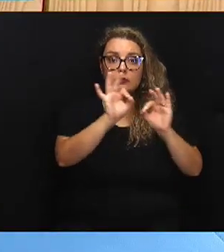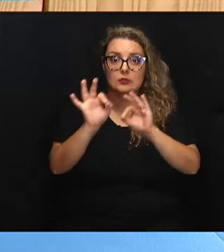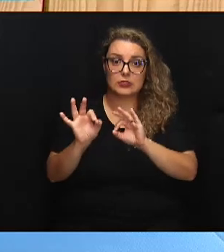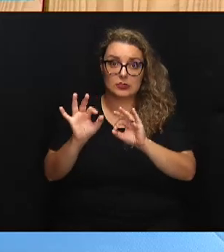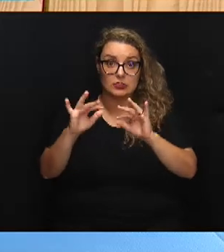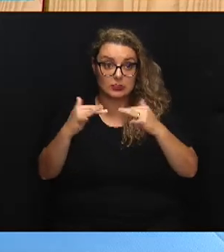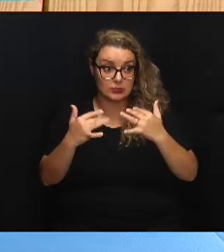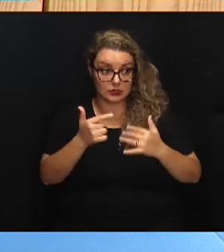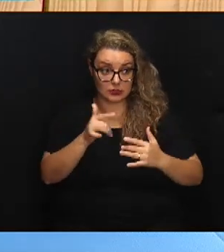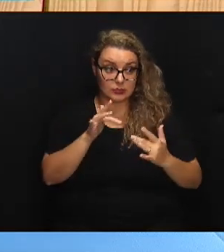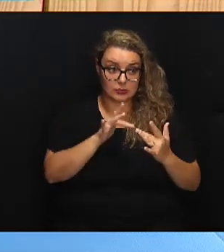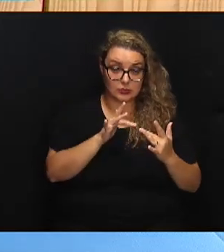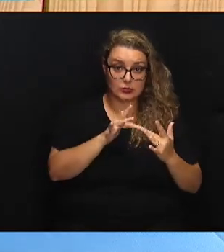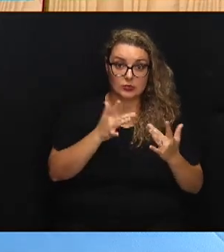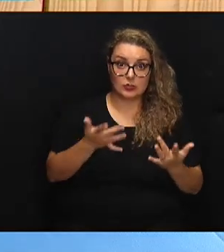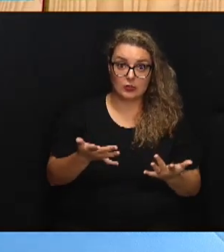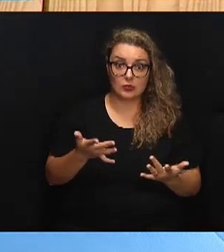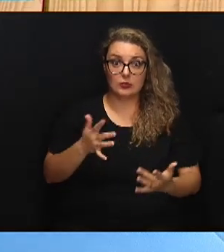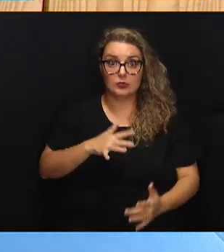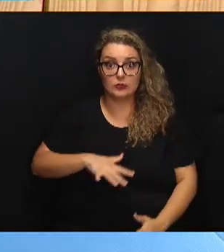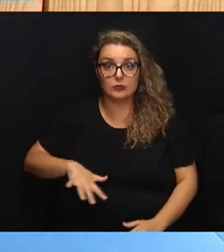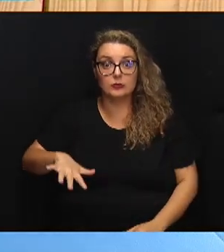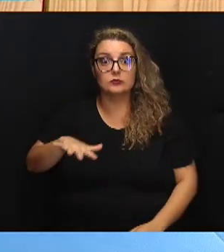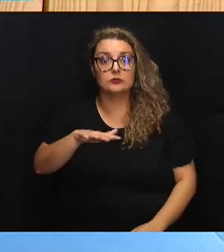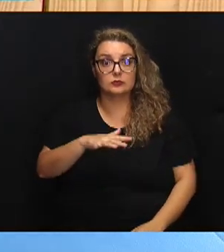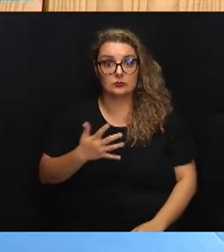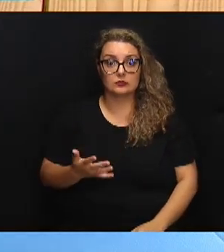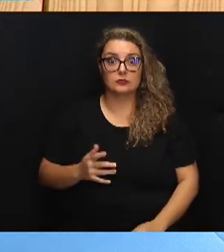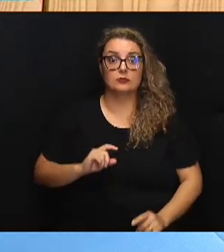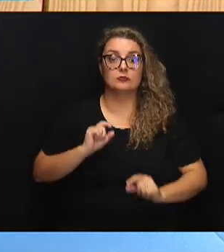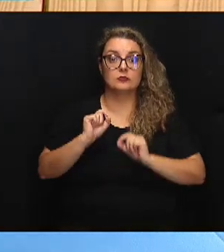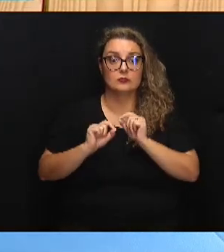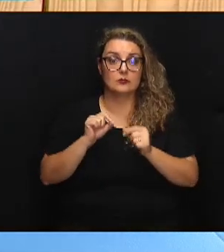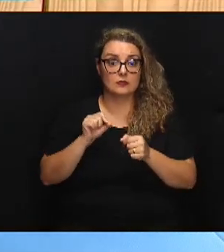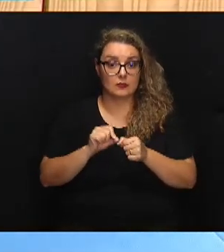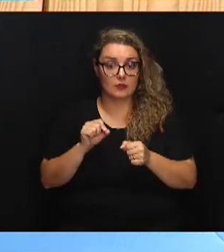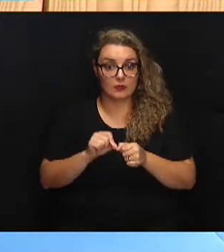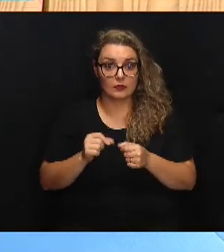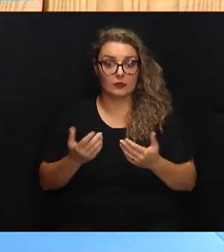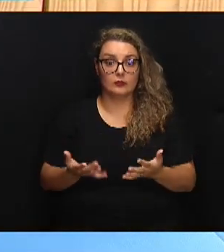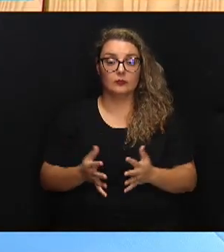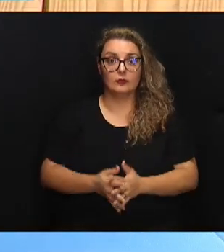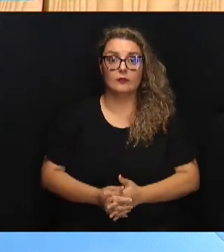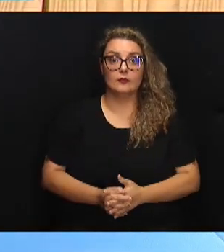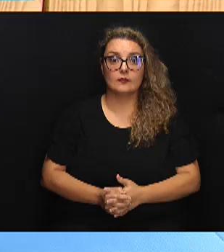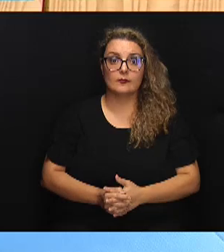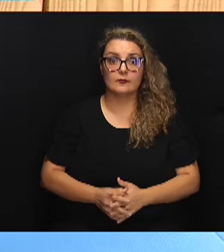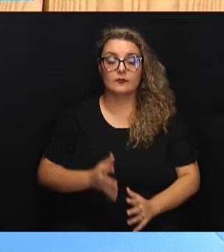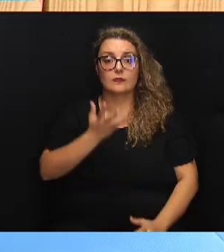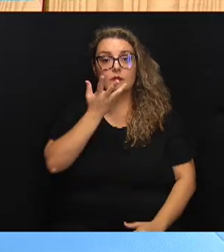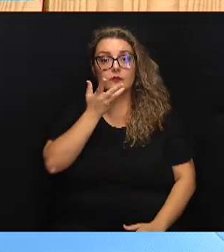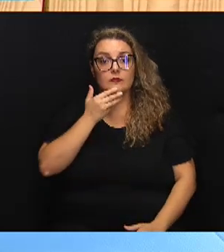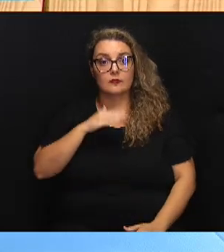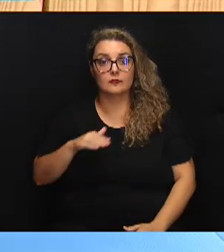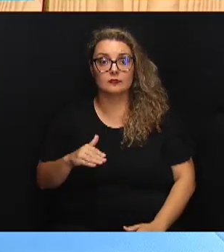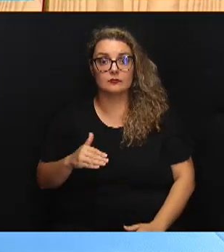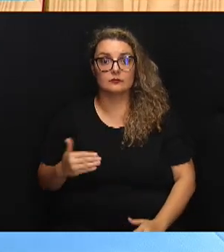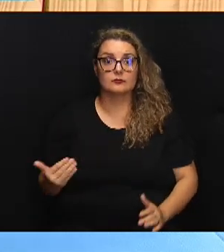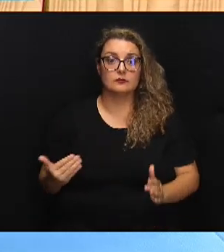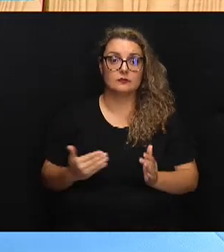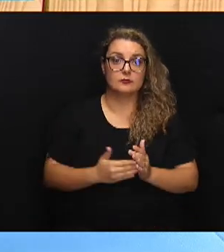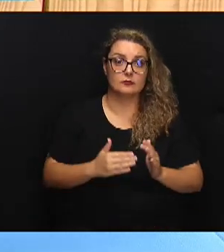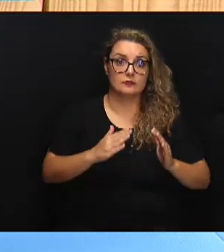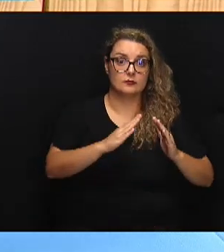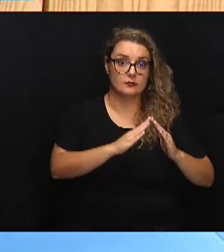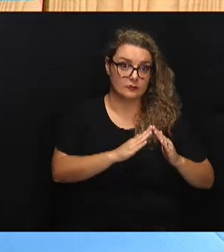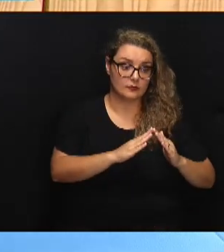tenha contato com esse universo, o que leva uma criança a chegar até aqui, o Lar Nosso Sonho,